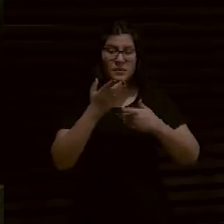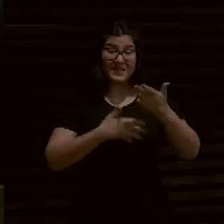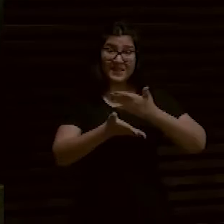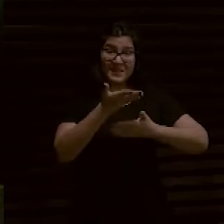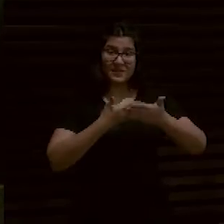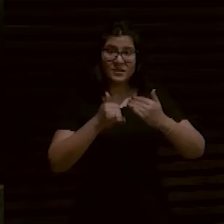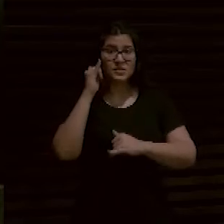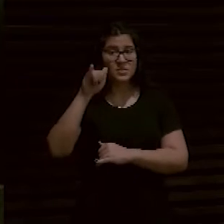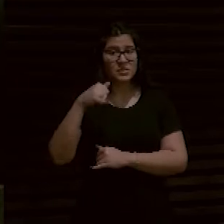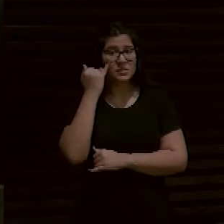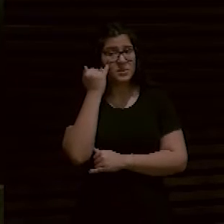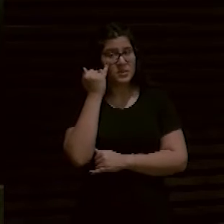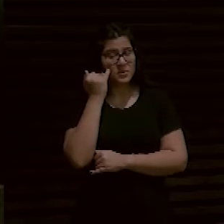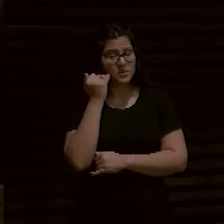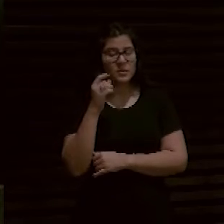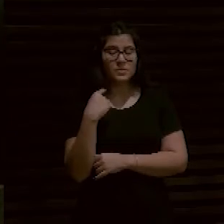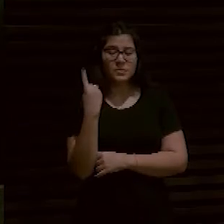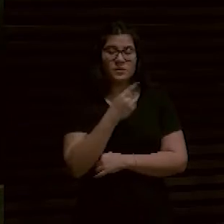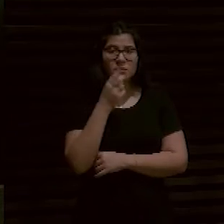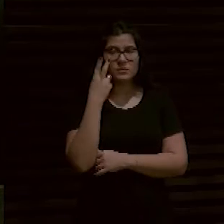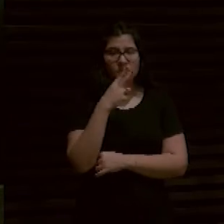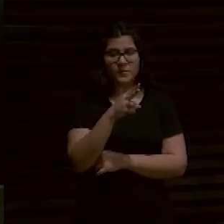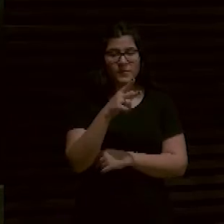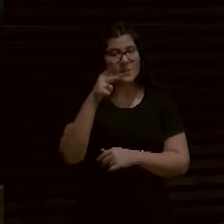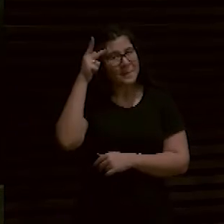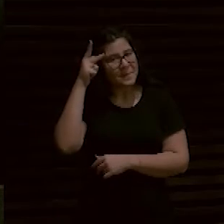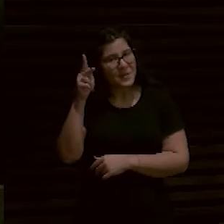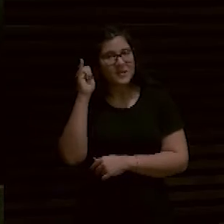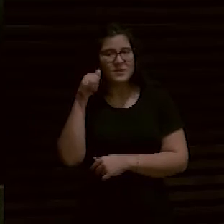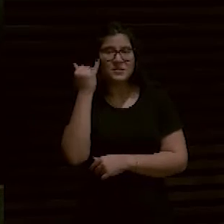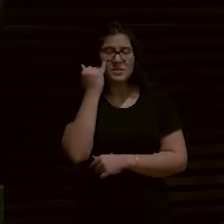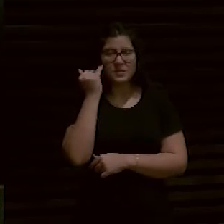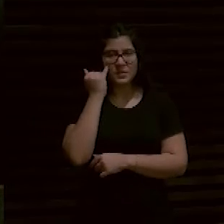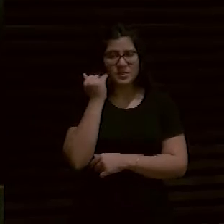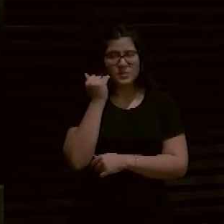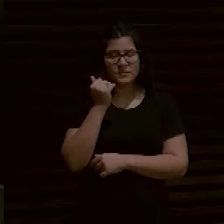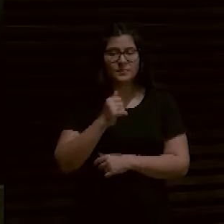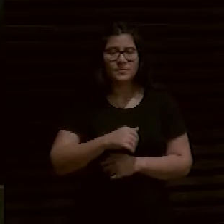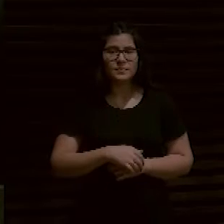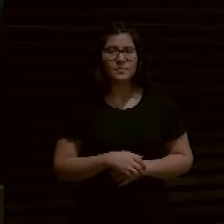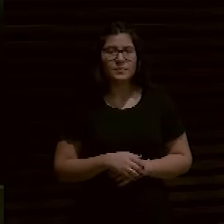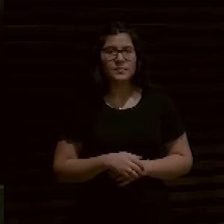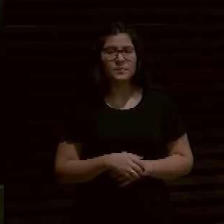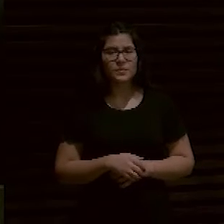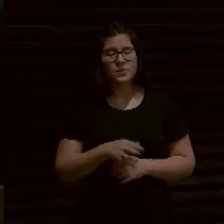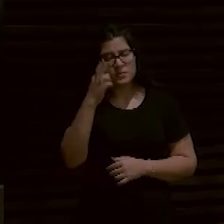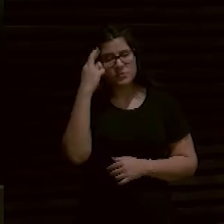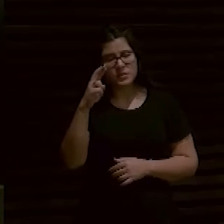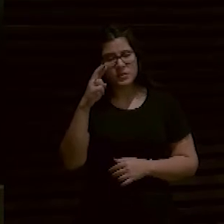de Jeremias, e nós vamos ver para Jeremias. De modo que o Senhor trata